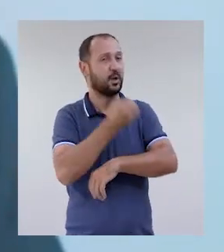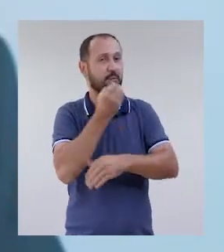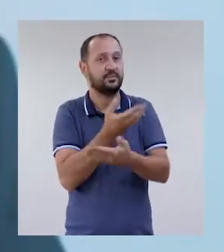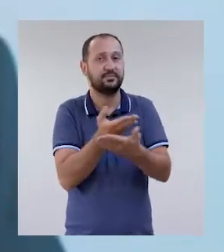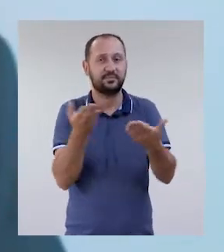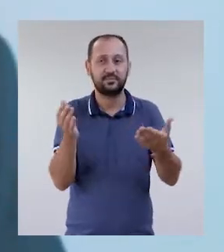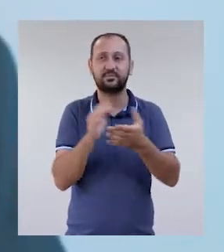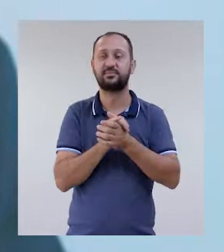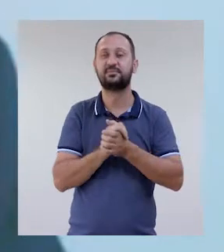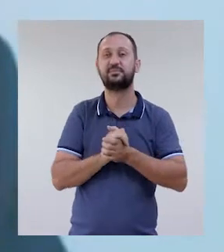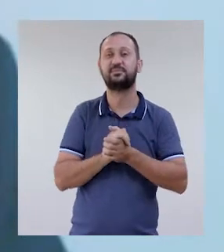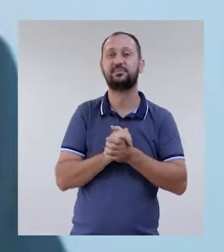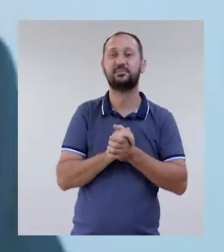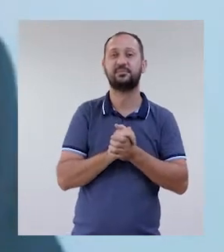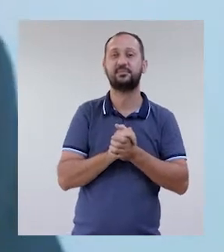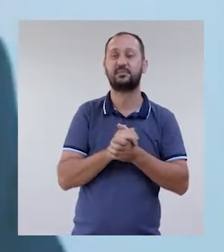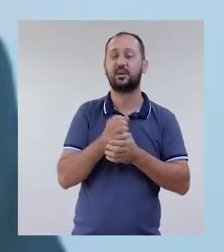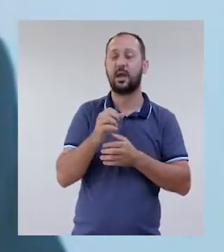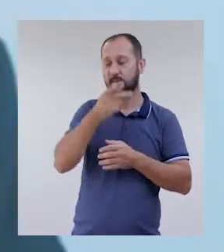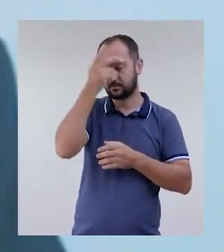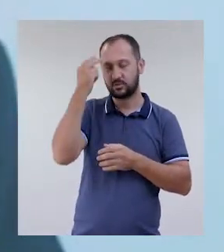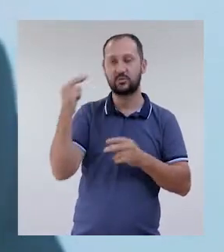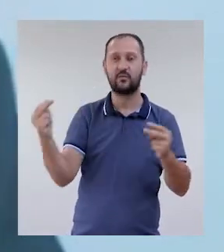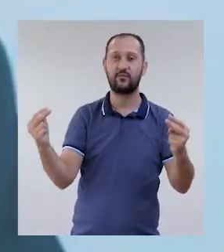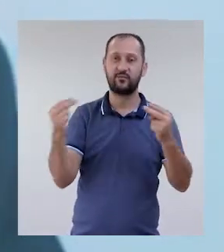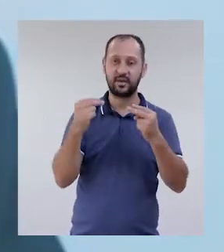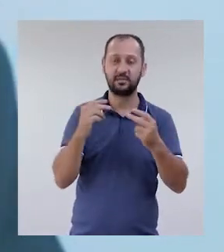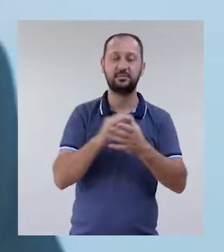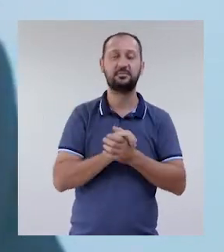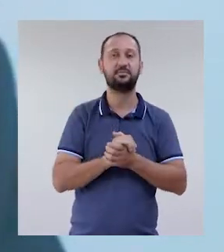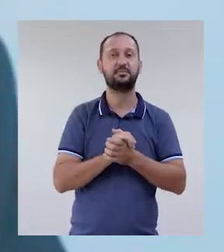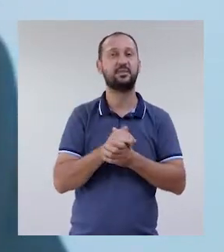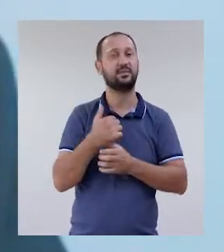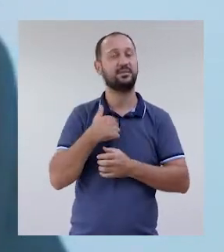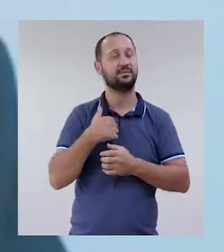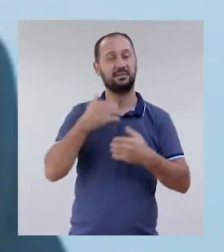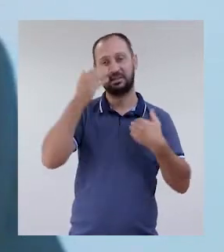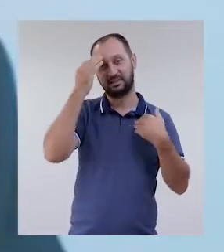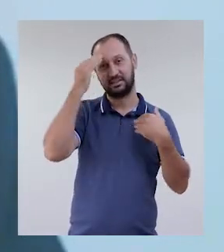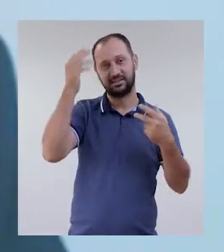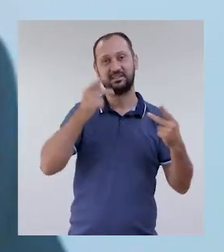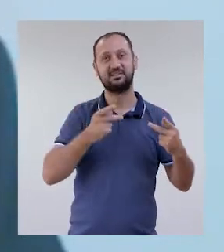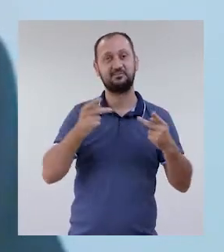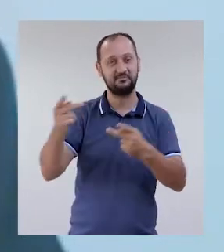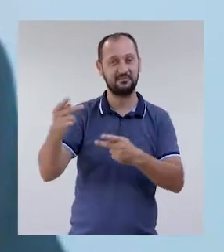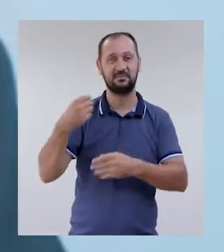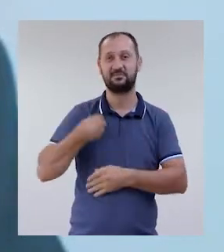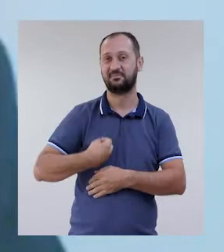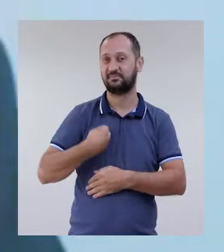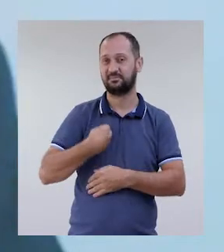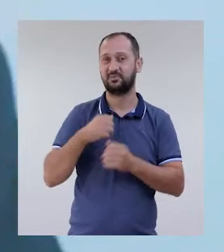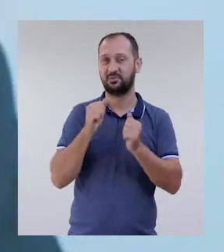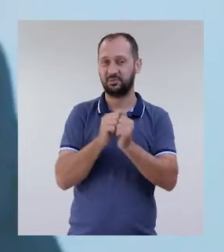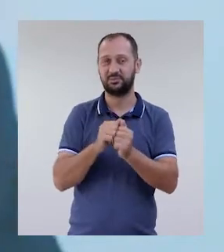tarde a todos os que estão nos assistindo, e agradeço pelo convite para